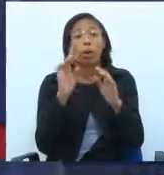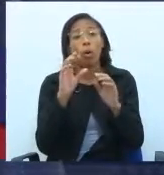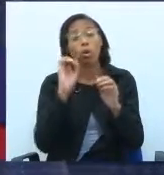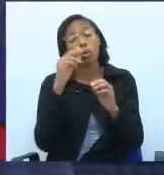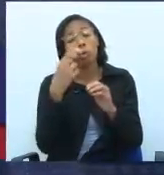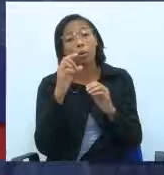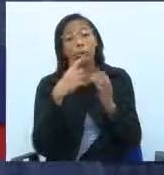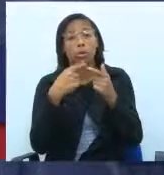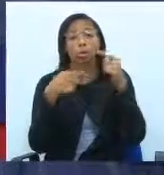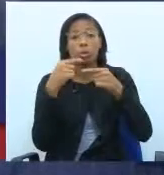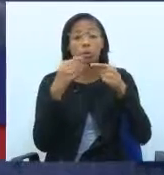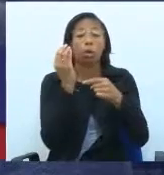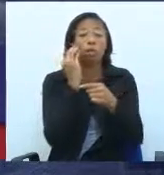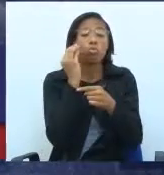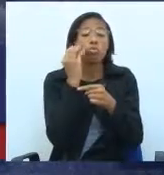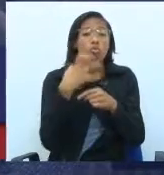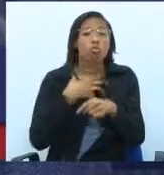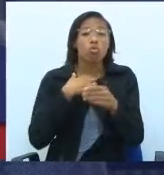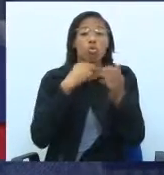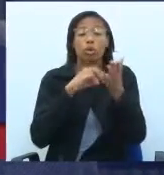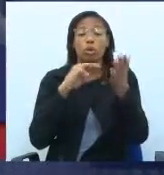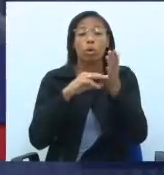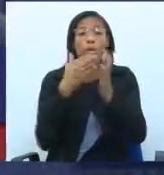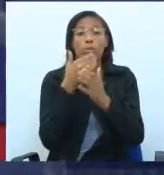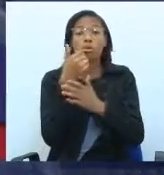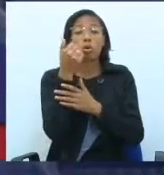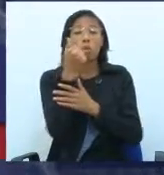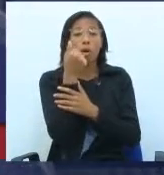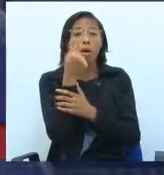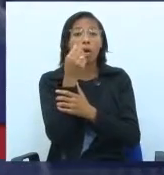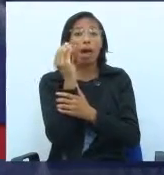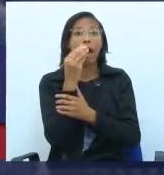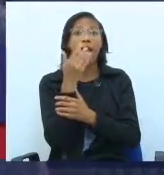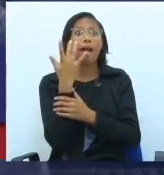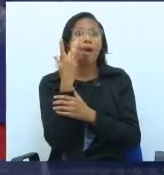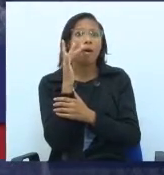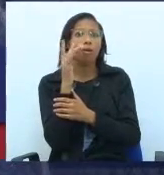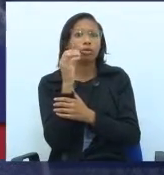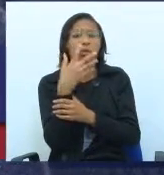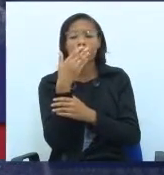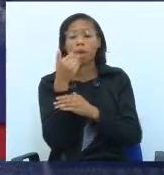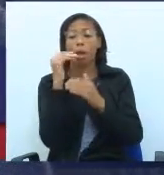estar discutindo alternativas para que a gente possa talvez até passar